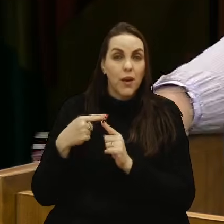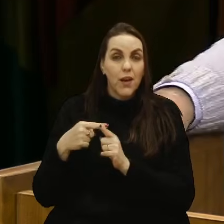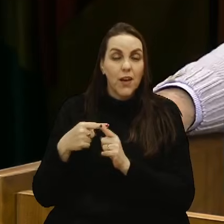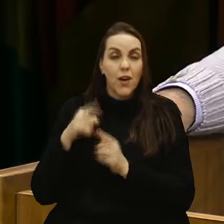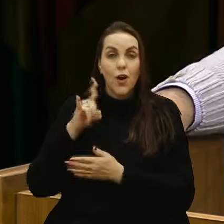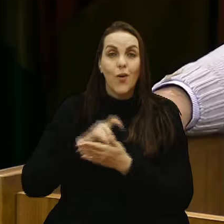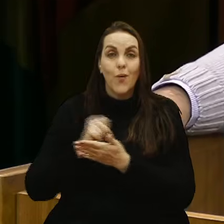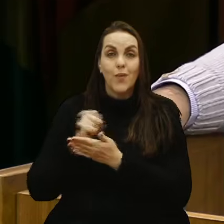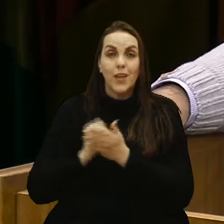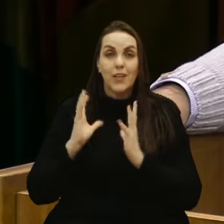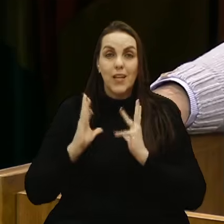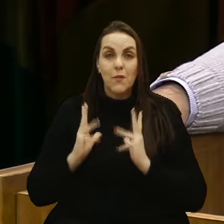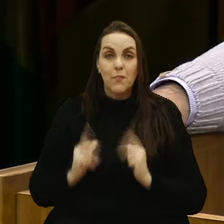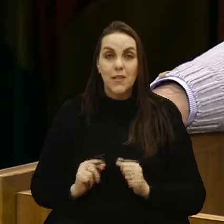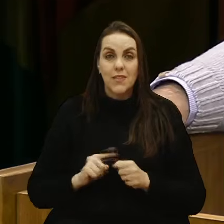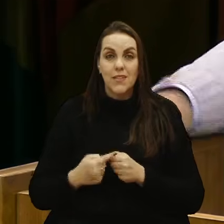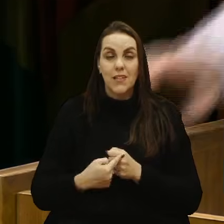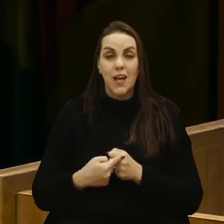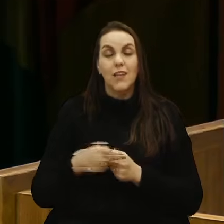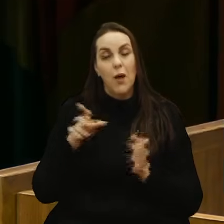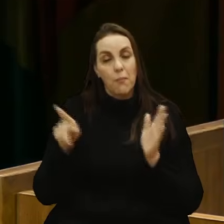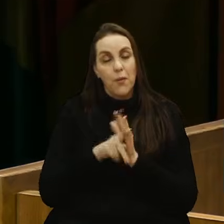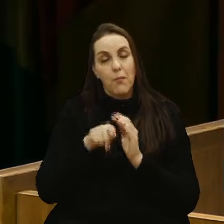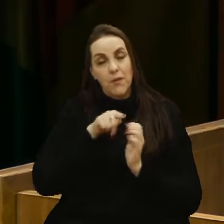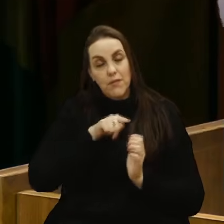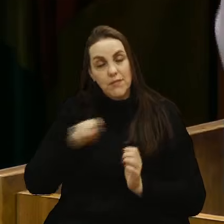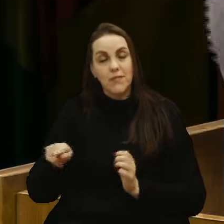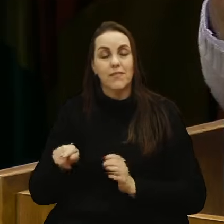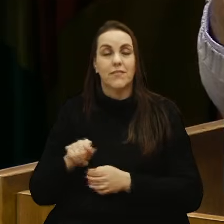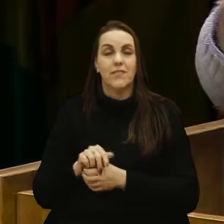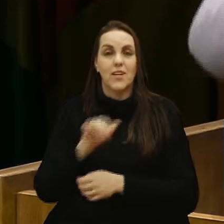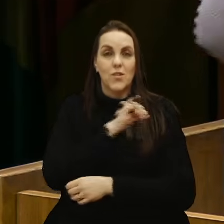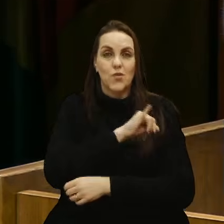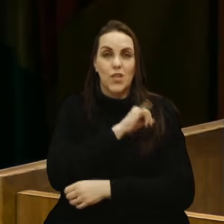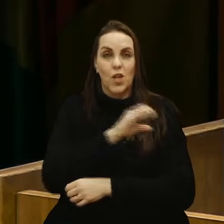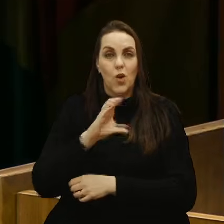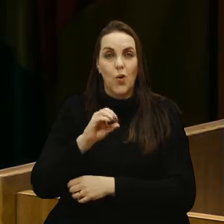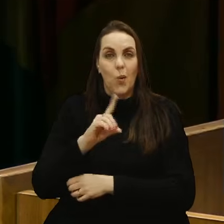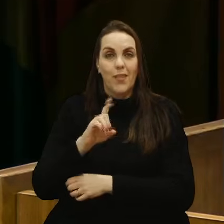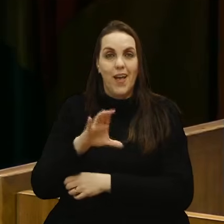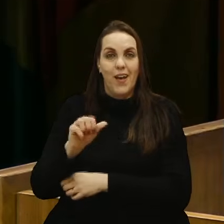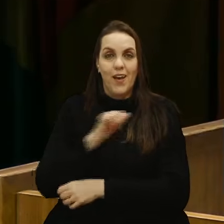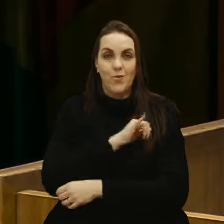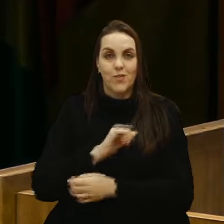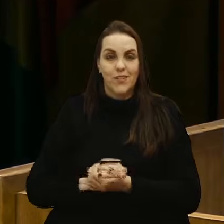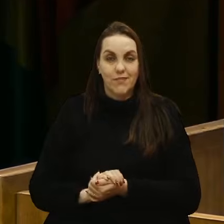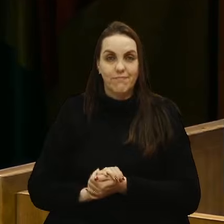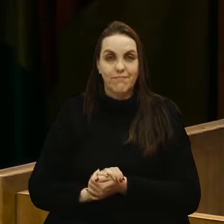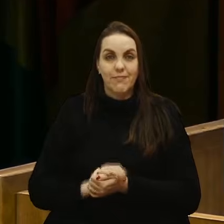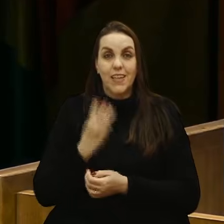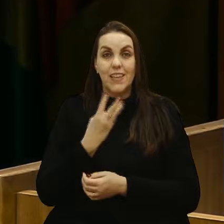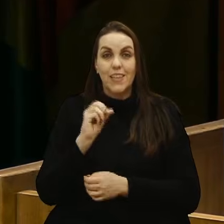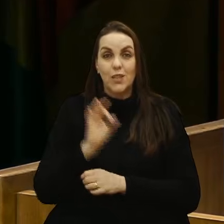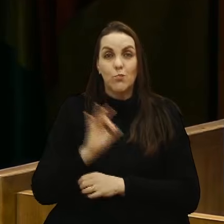para a Codeca Carioca. Com até 30% a mais dos contratos do que